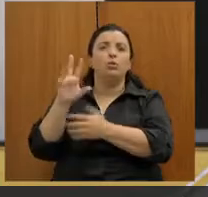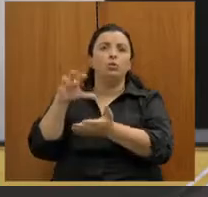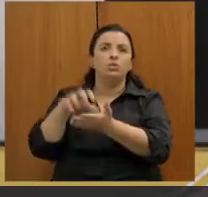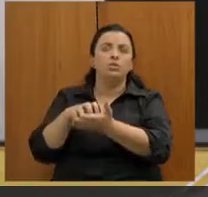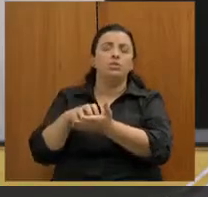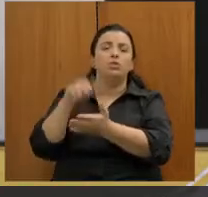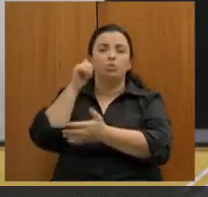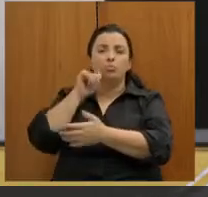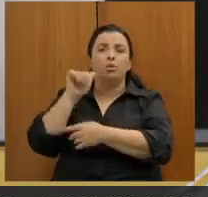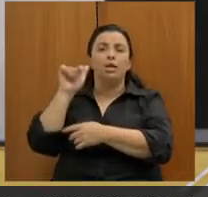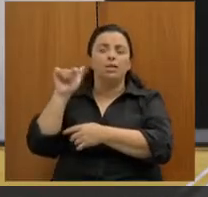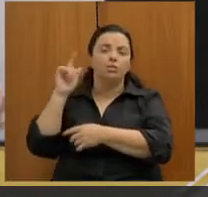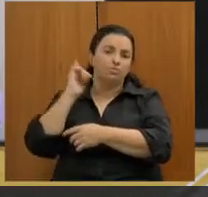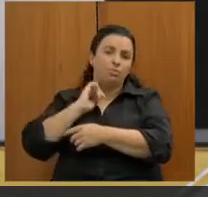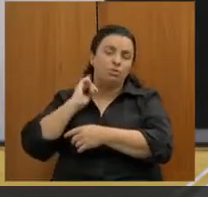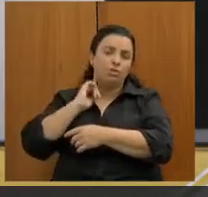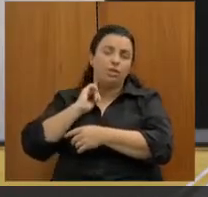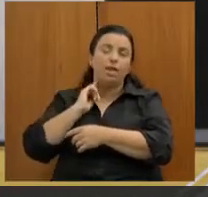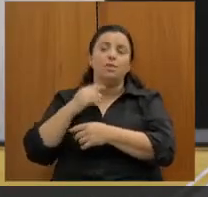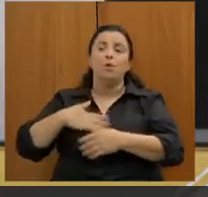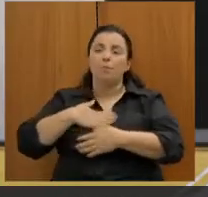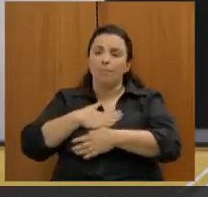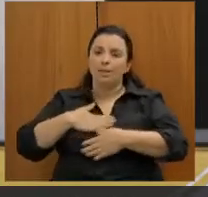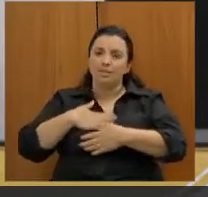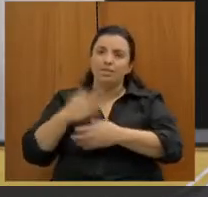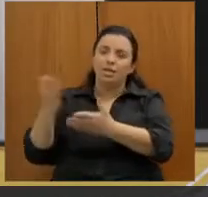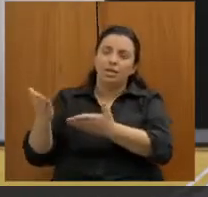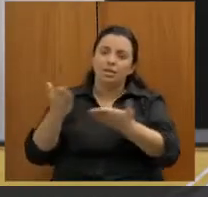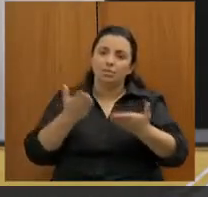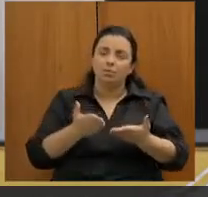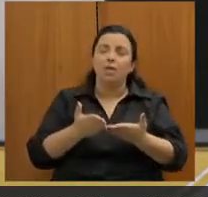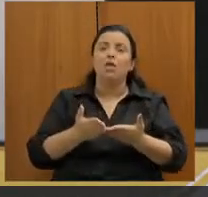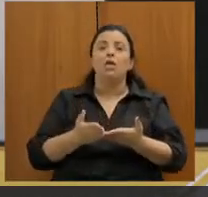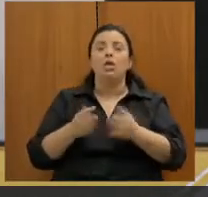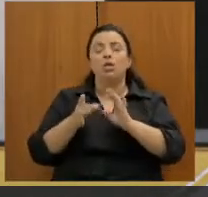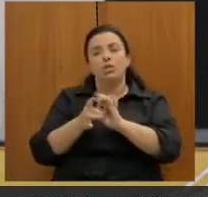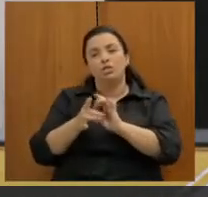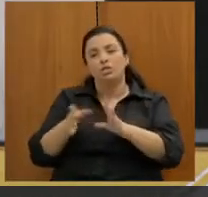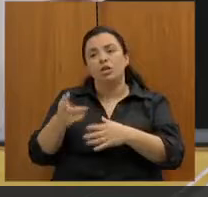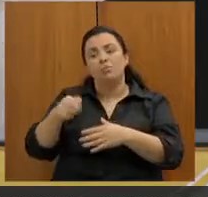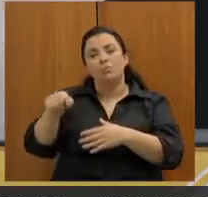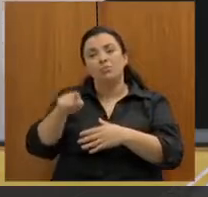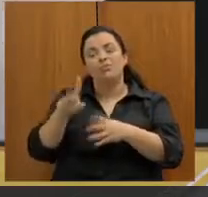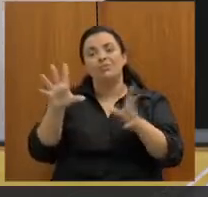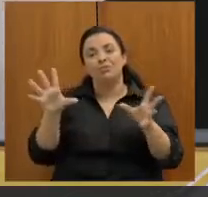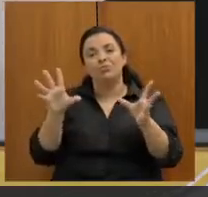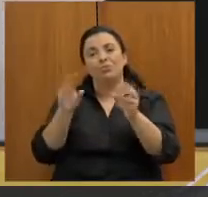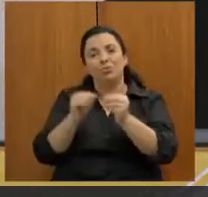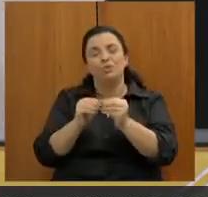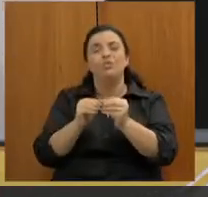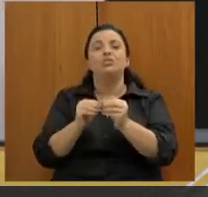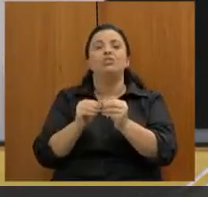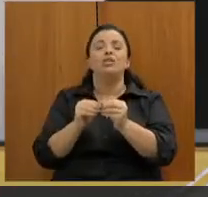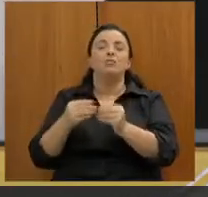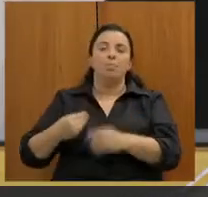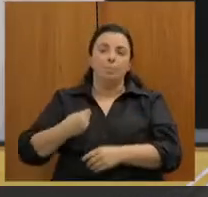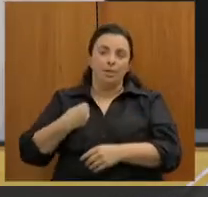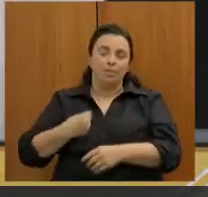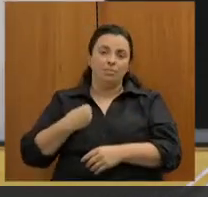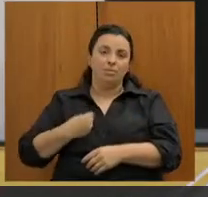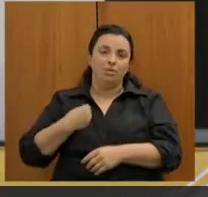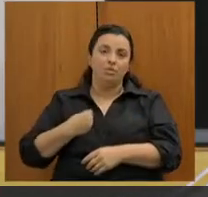Hellen recebendo aqui e deixei para que você pudesse fazer também aqui conosco fechamento das nossas participações